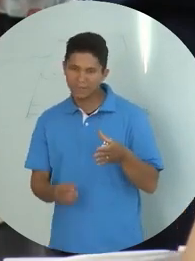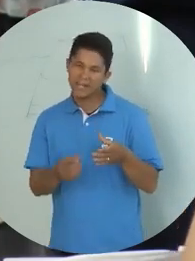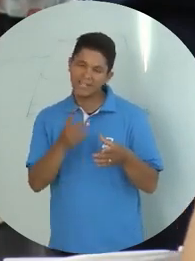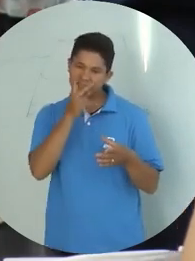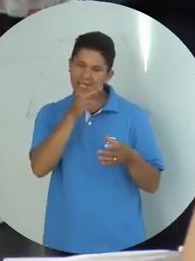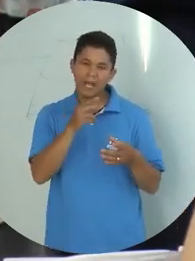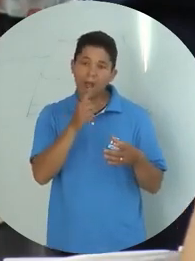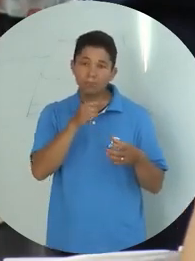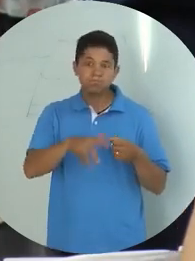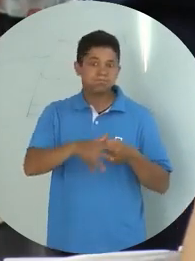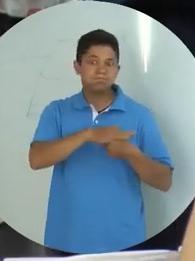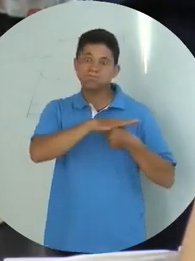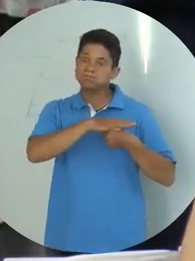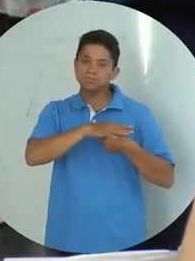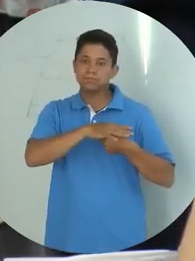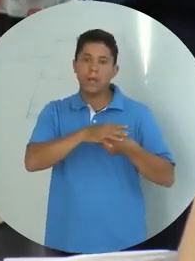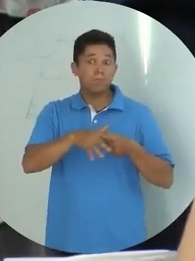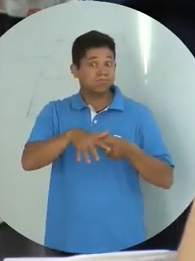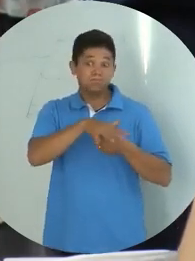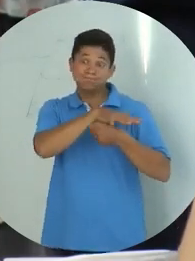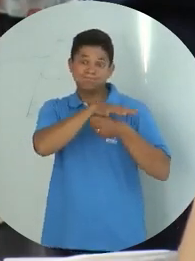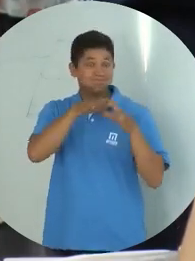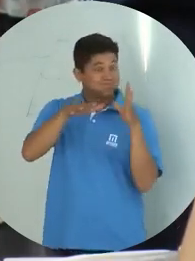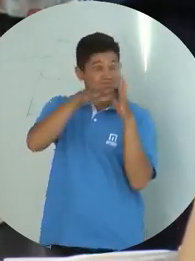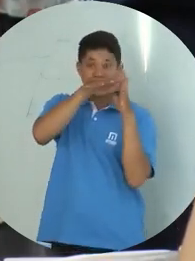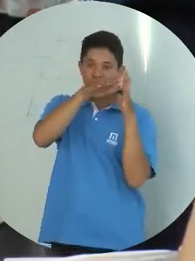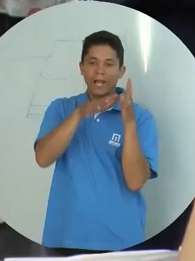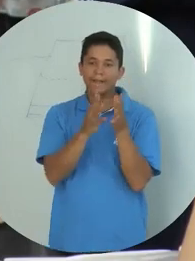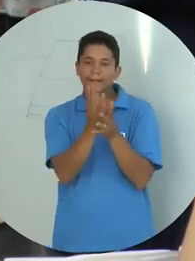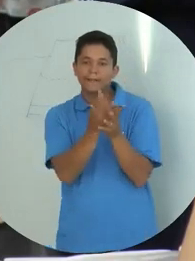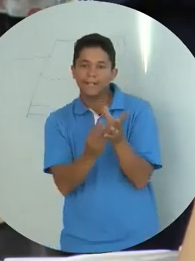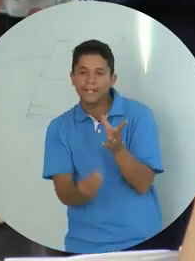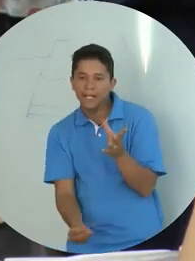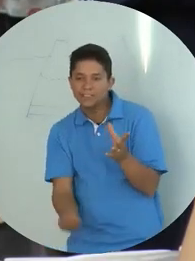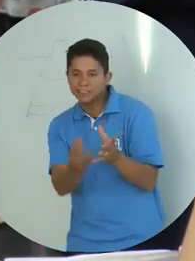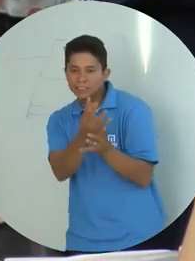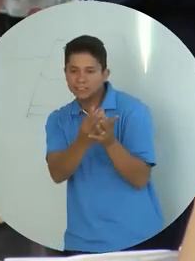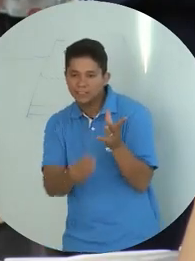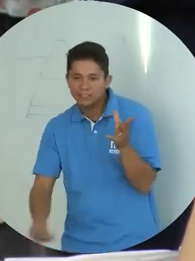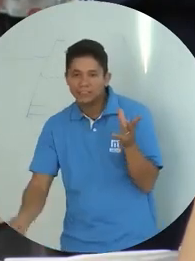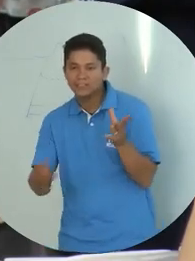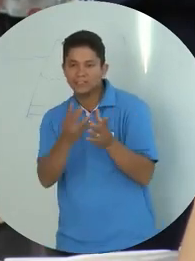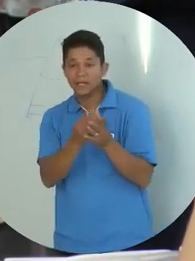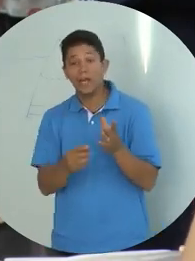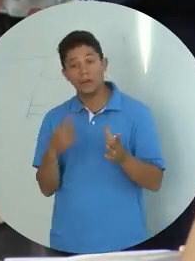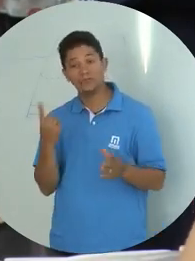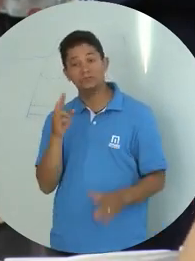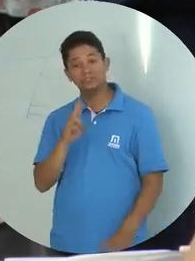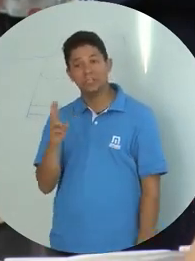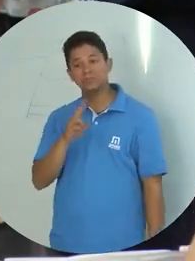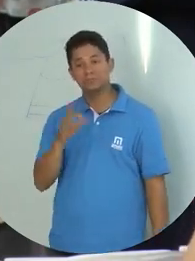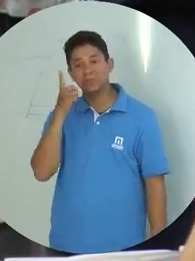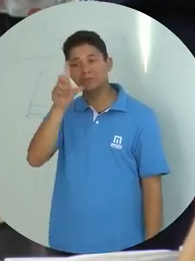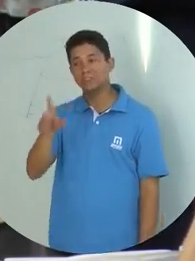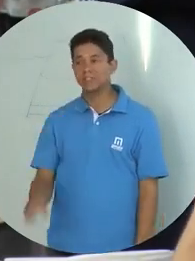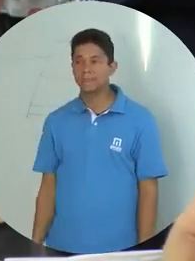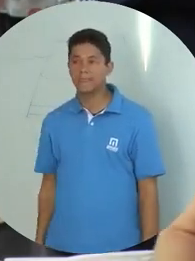E nós injetamos para poder comatar essa drenagem. Funcionou muito bem.